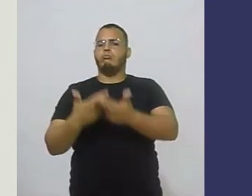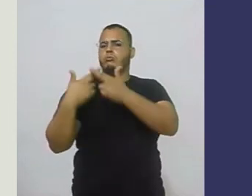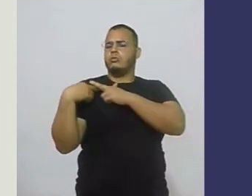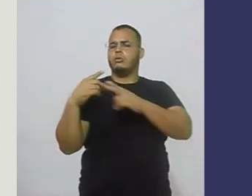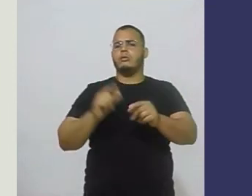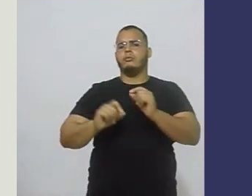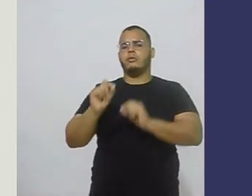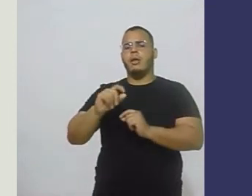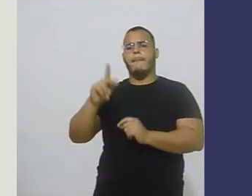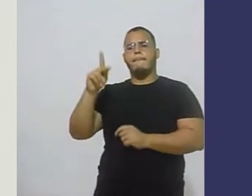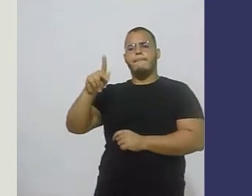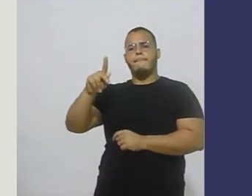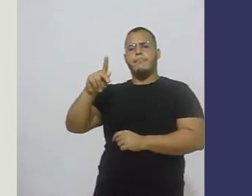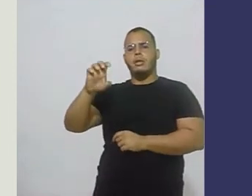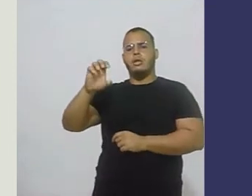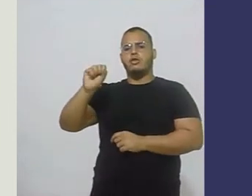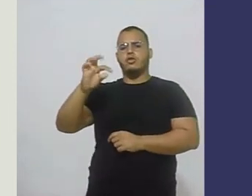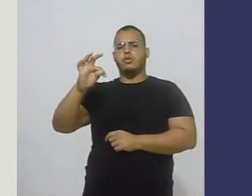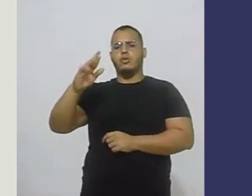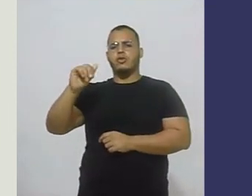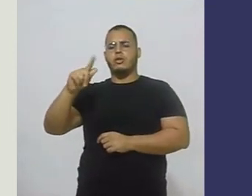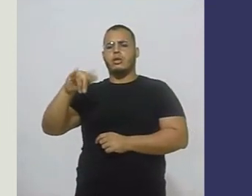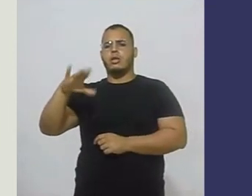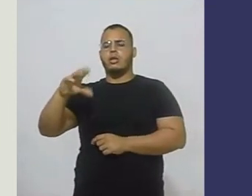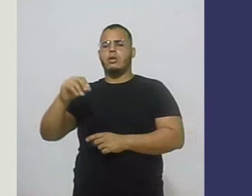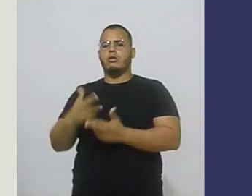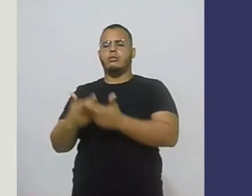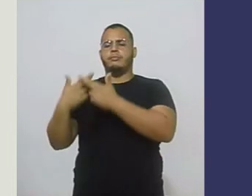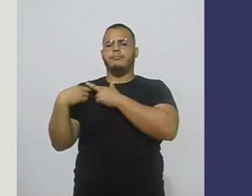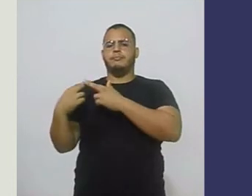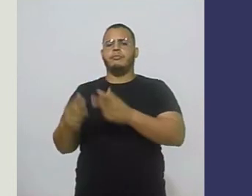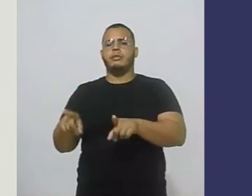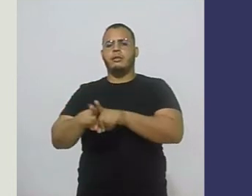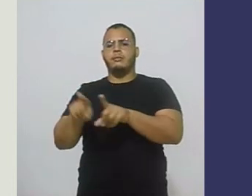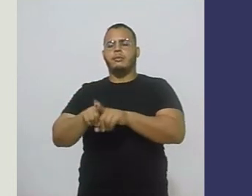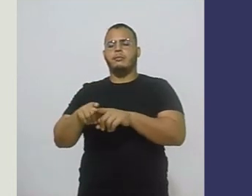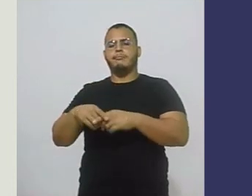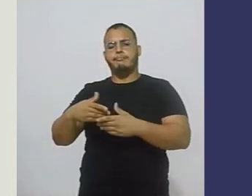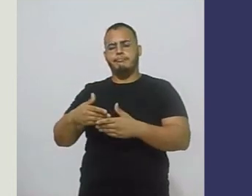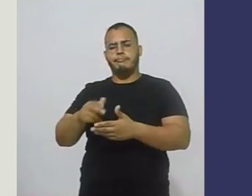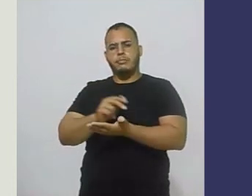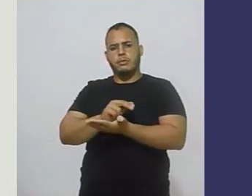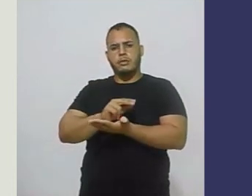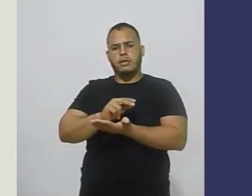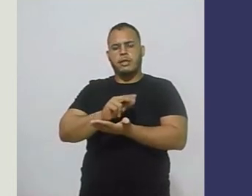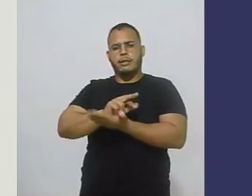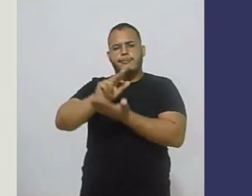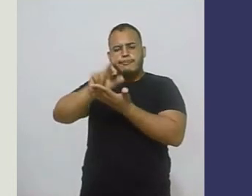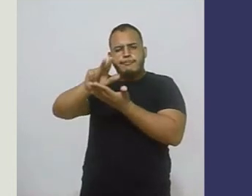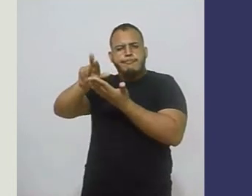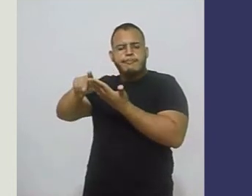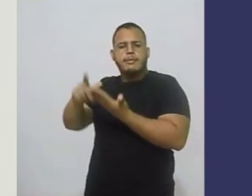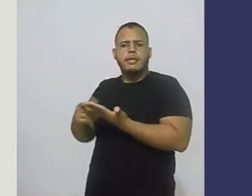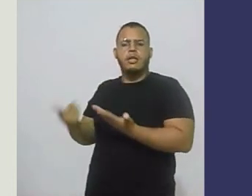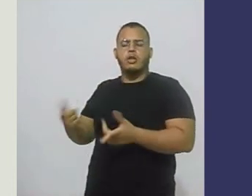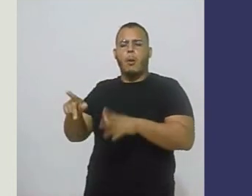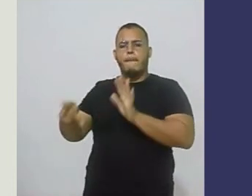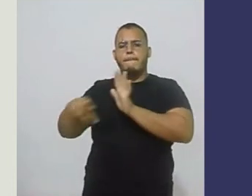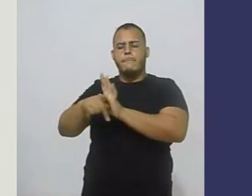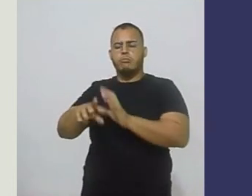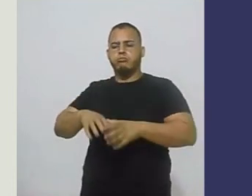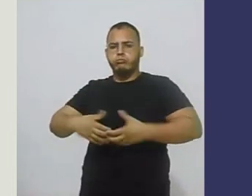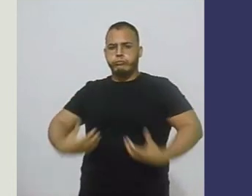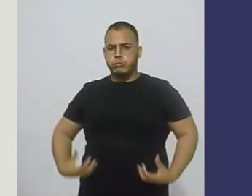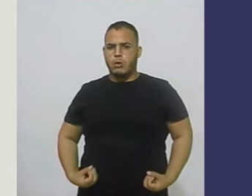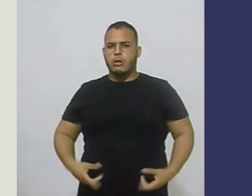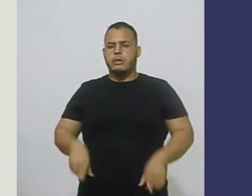pelo desenvolvimento dos órgãos genitais femininos e pelas características sexuais secundárias. Assim como nos homens,